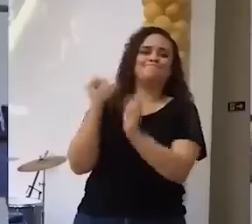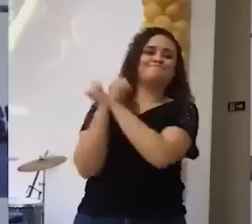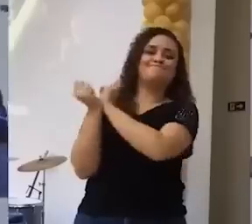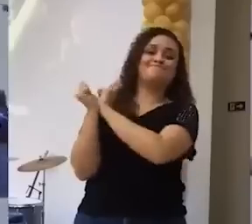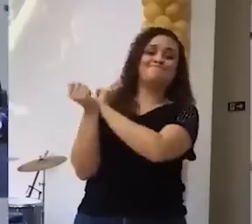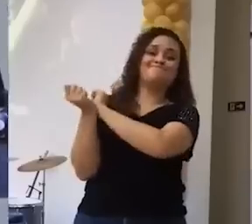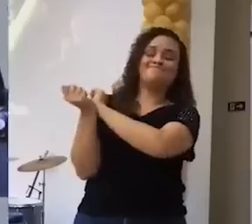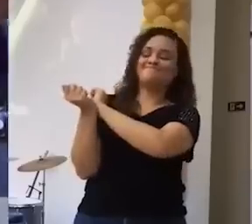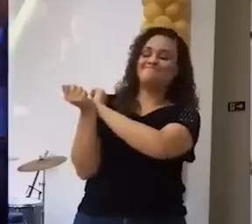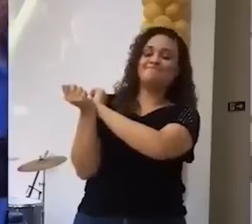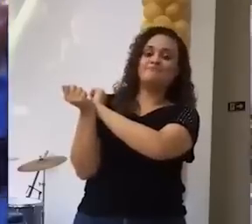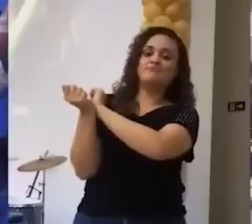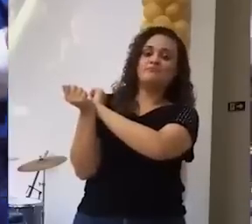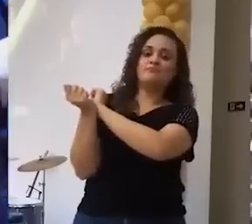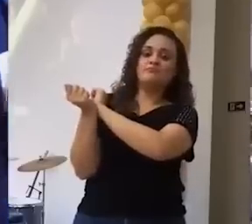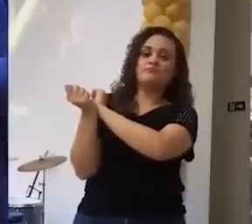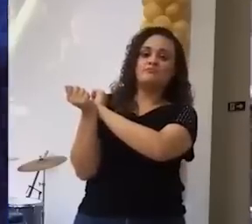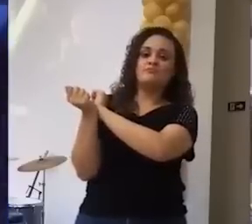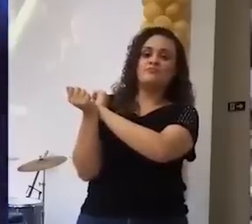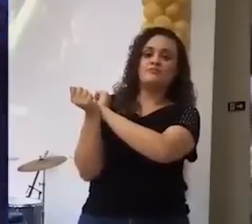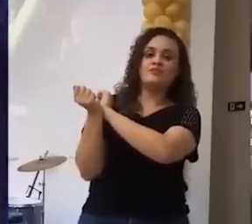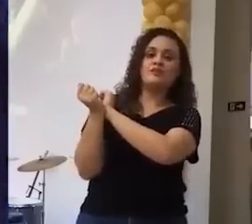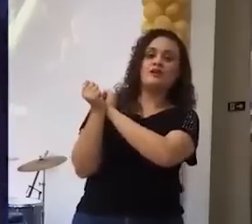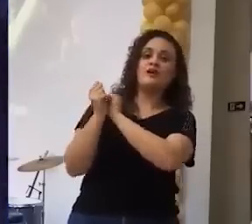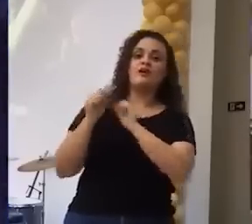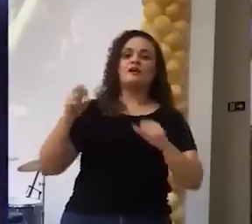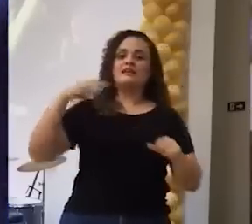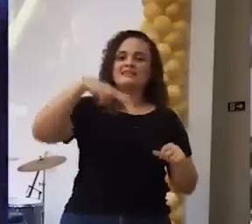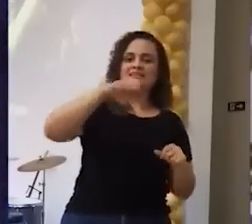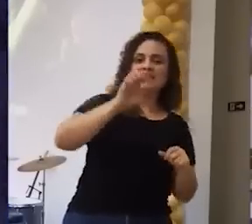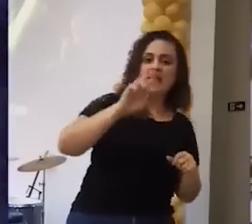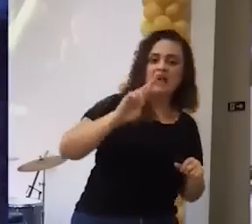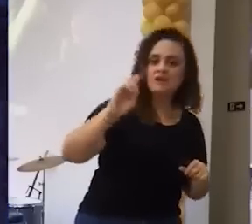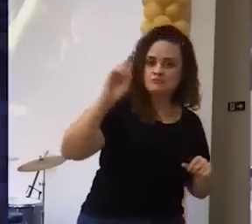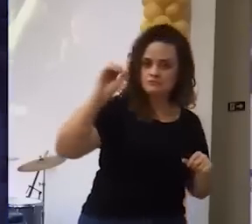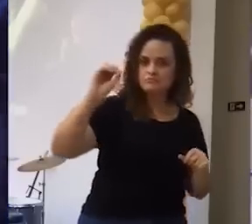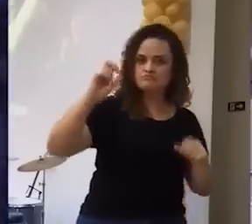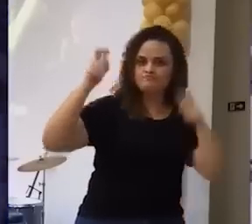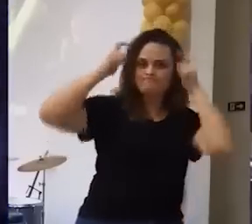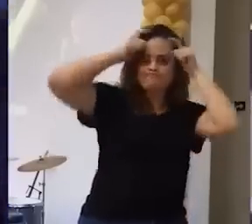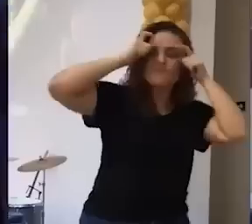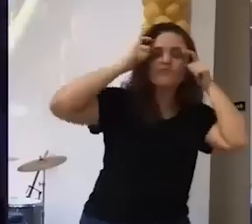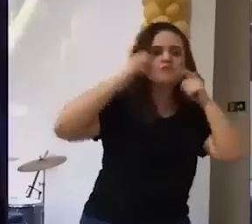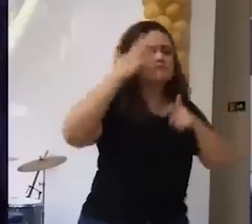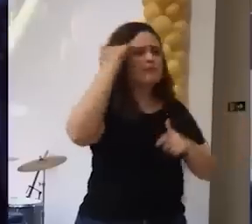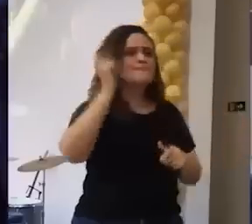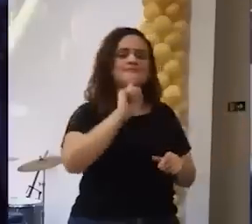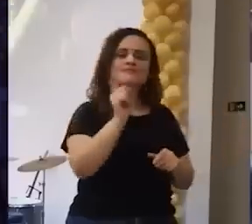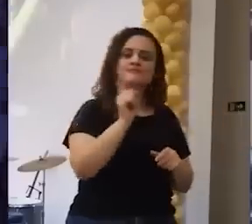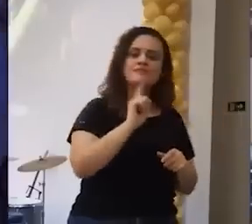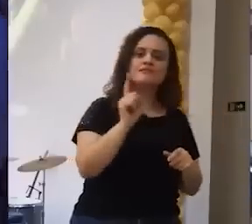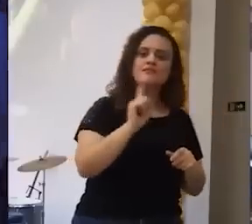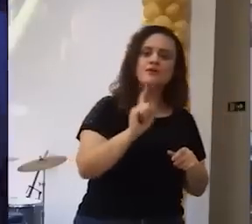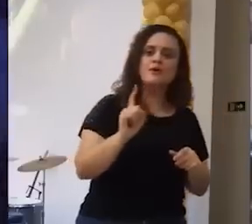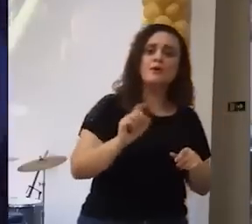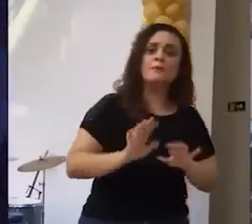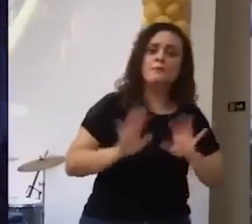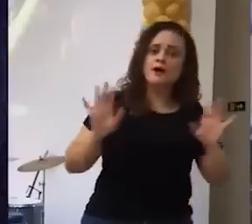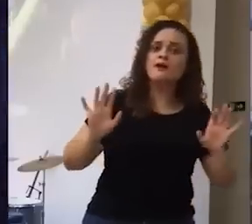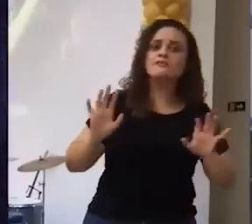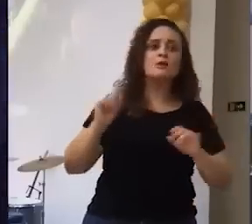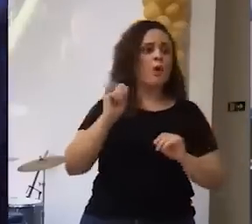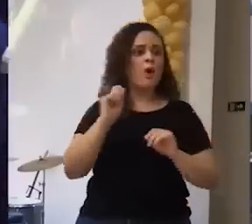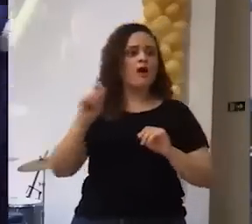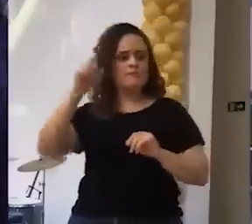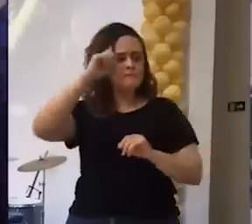O imperador Nero certamente não sabia, mas Deus o havia constituído em presidente das missões estrangeiras do império, porque colocou lá dentro do palácio